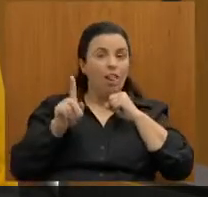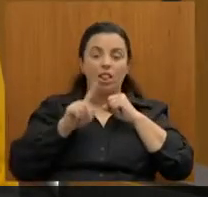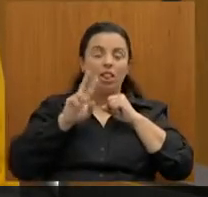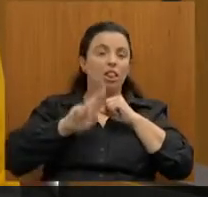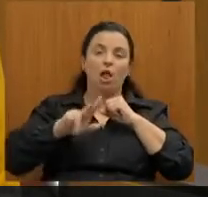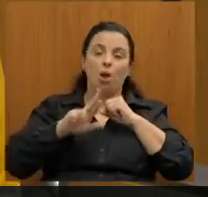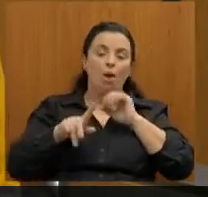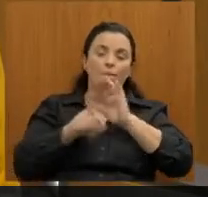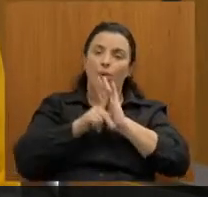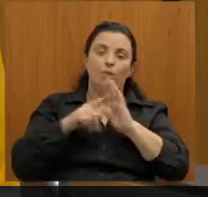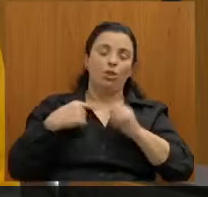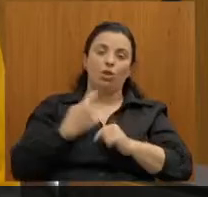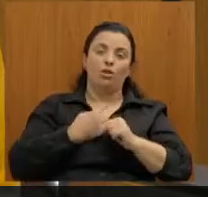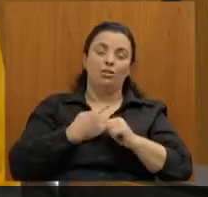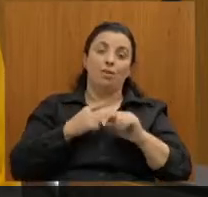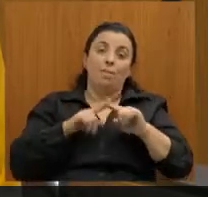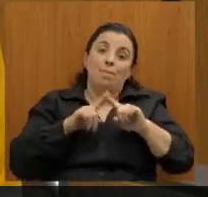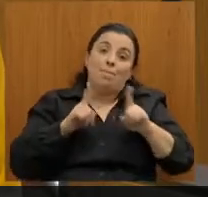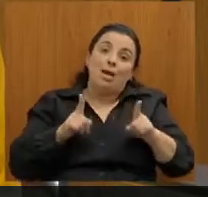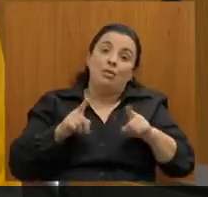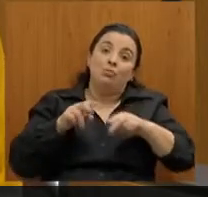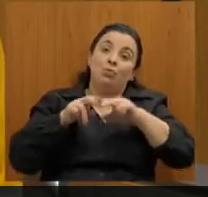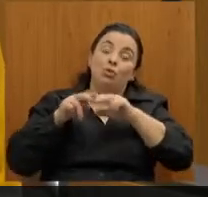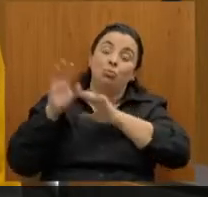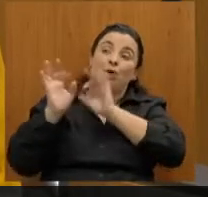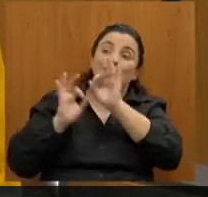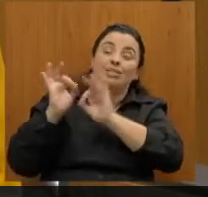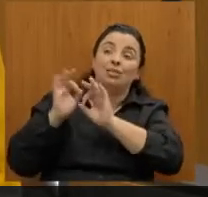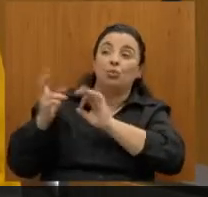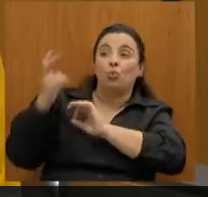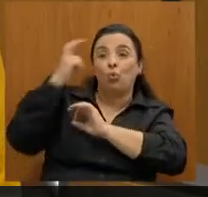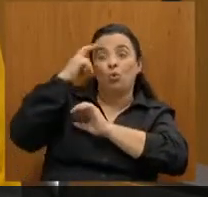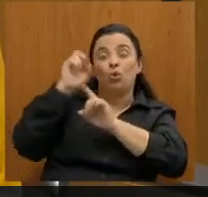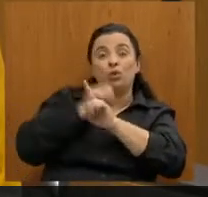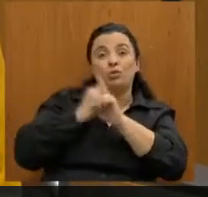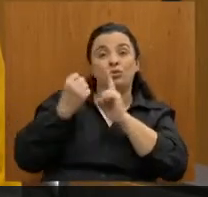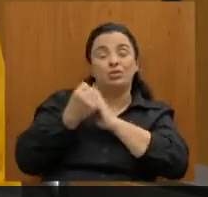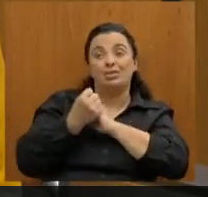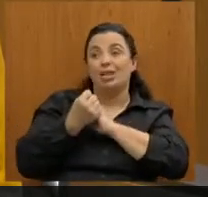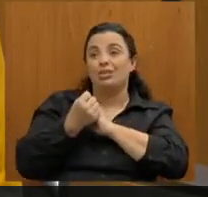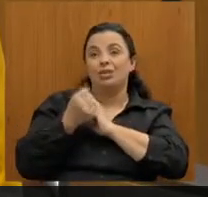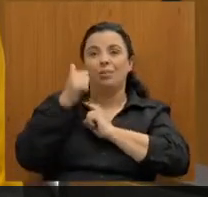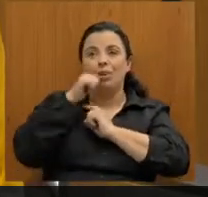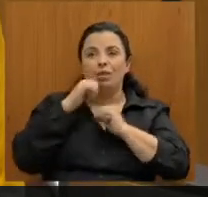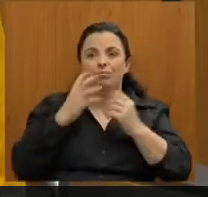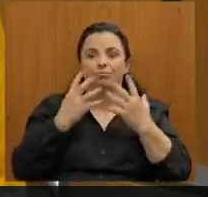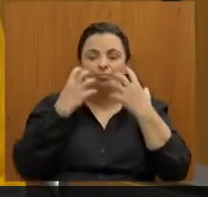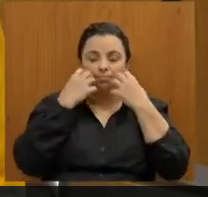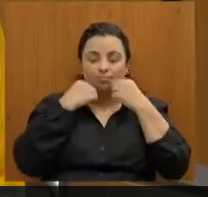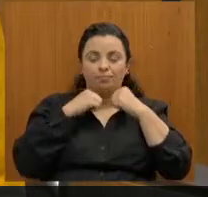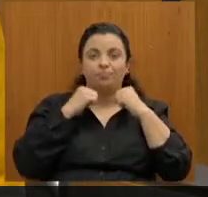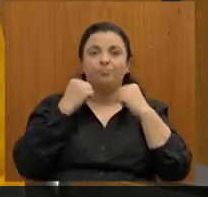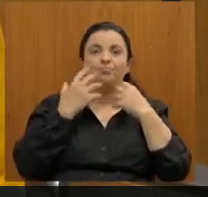nossa sociedade é acaba ficando conosco Então acho que o Parlamento tem um papel importantíssimo